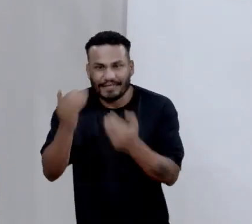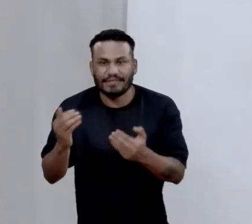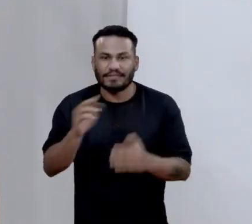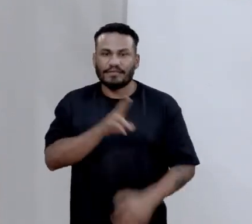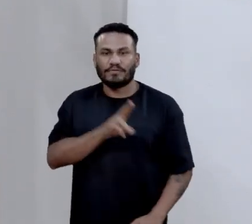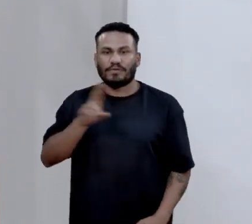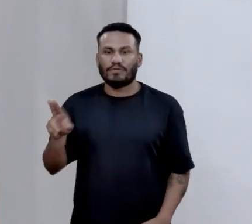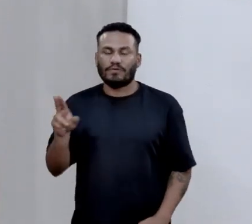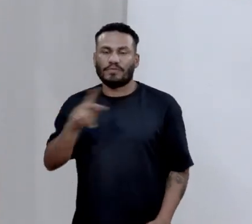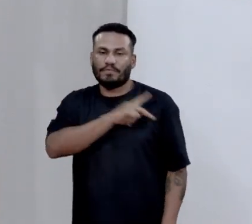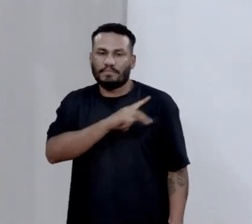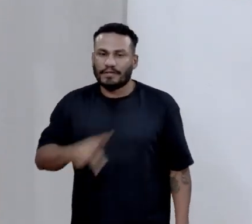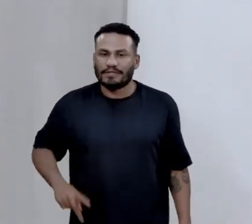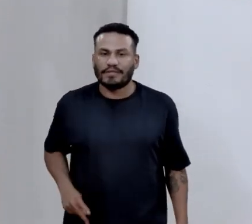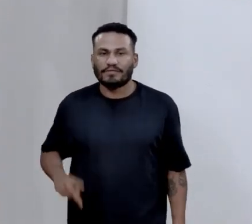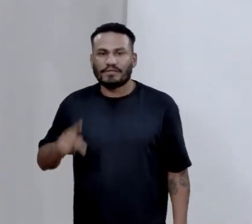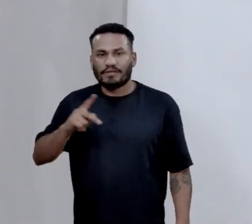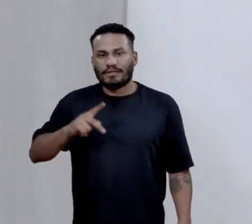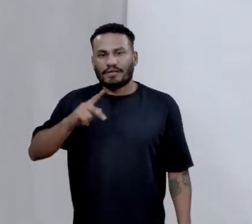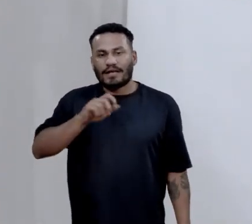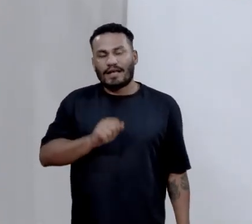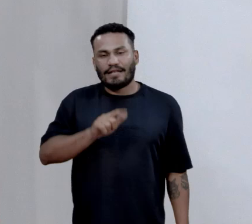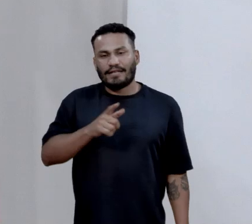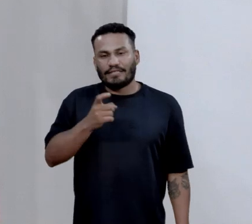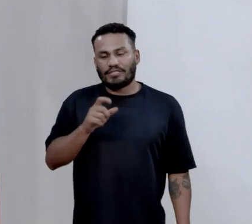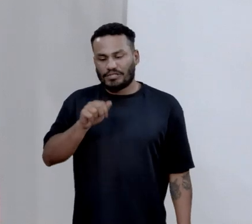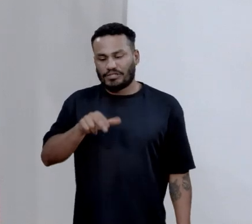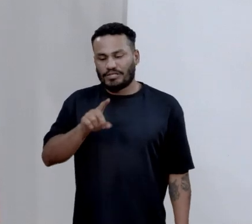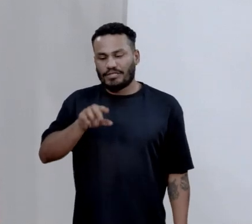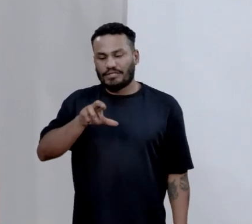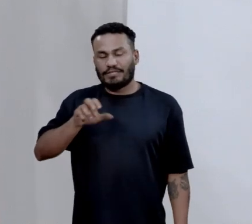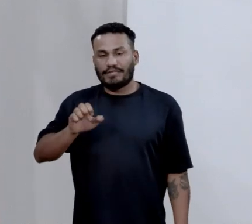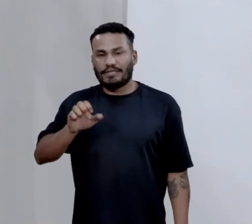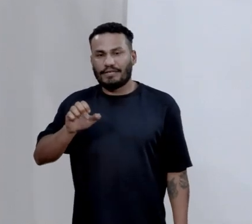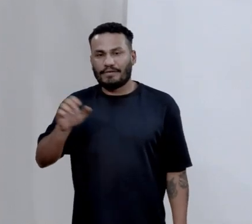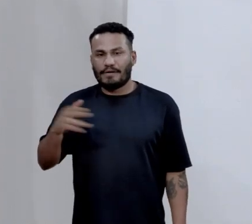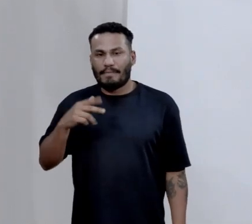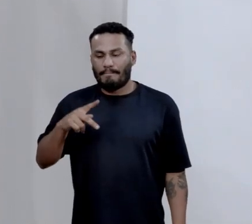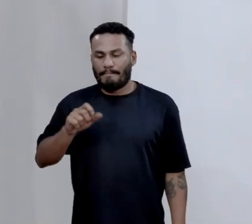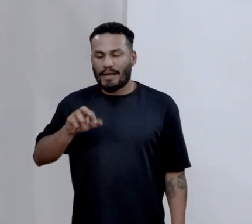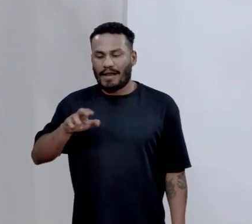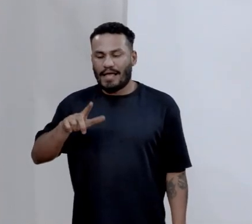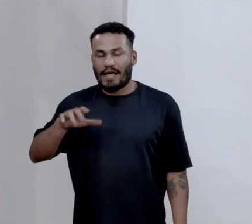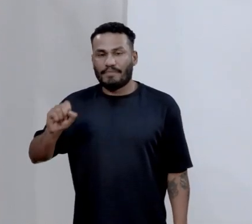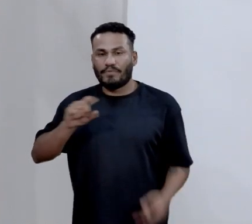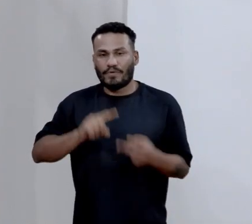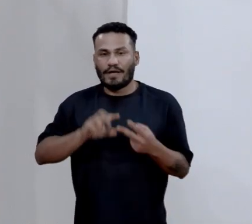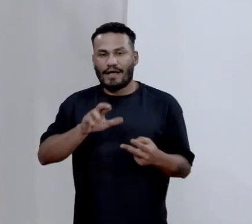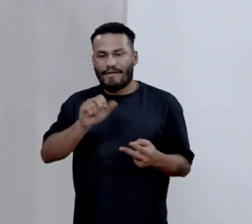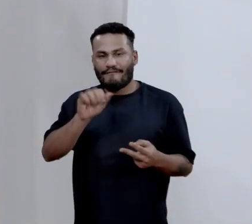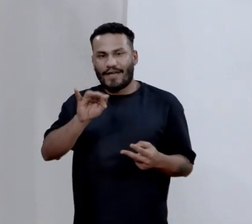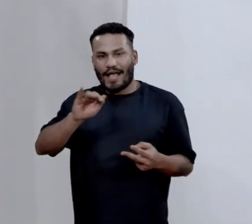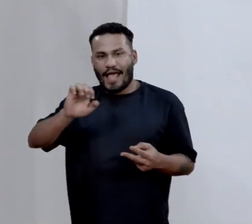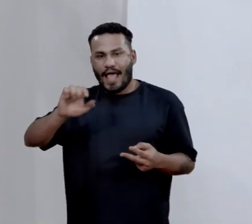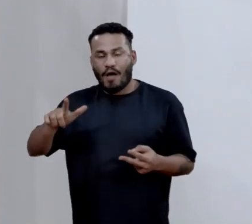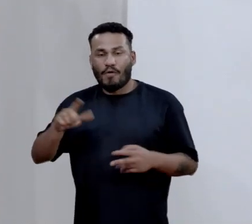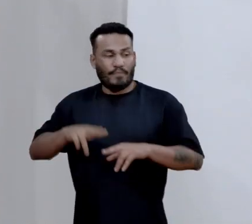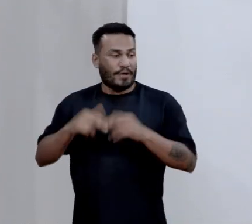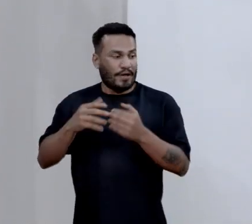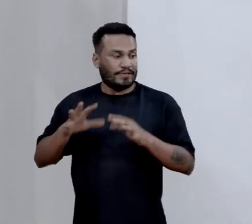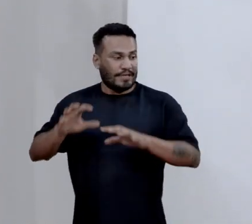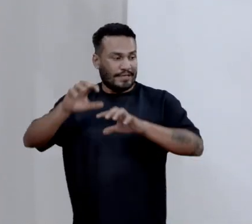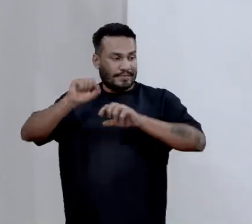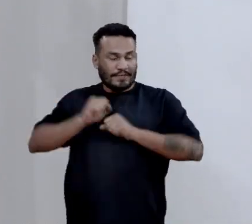agradecendo, em nome do presidente Alexandre Palermo e do diretor Rafael, a receptividade que nós tivemos ontem na